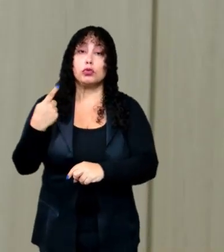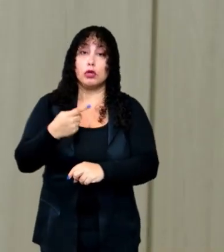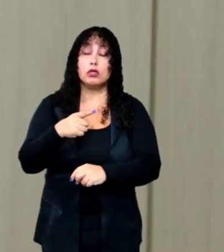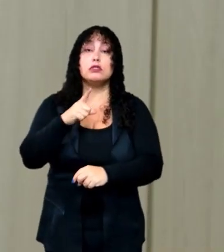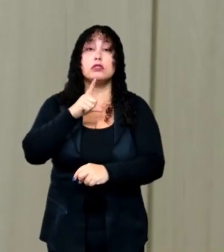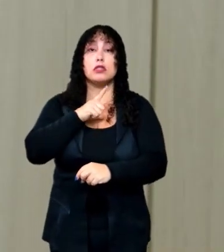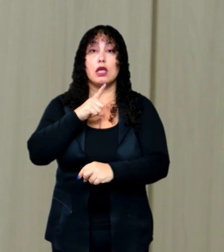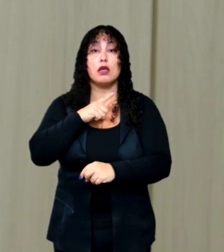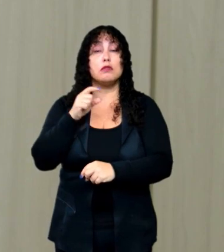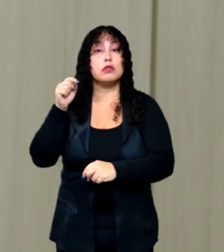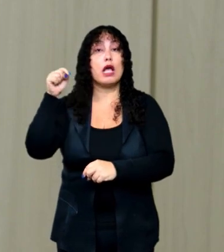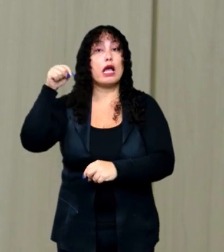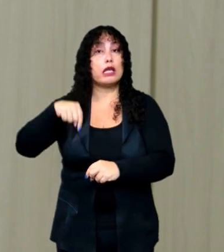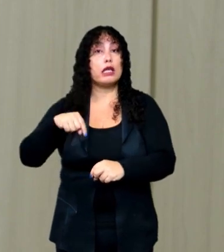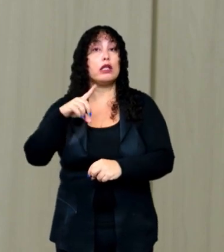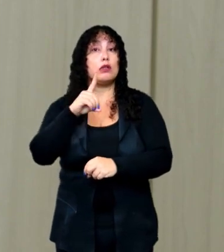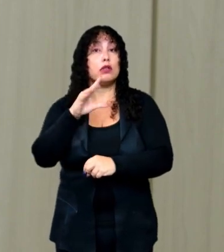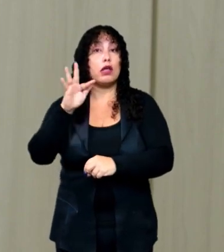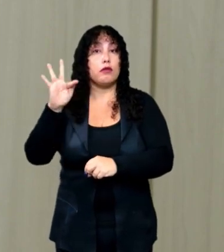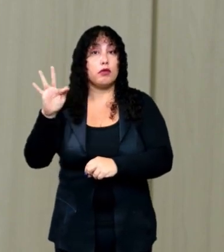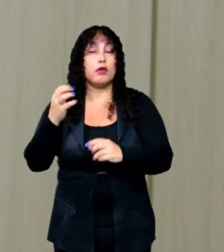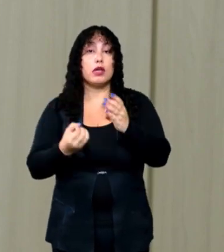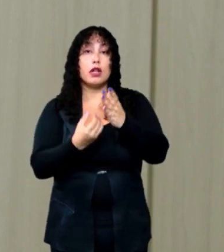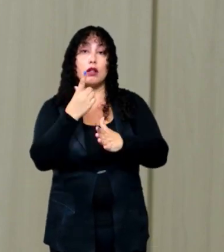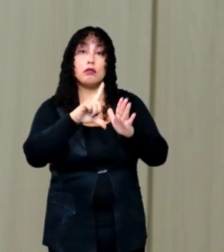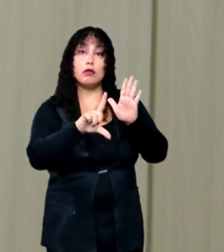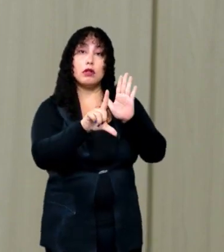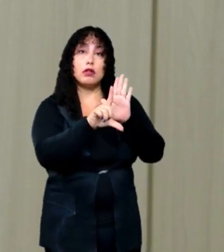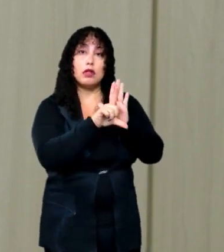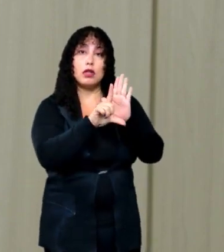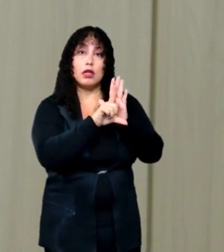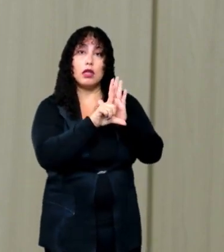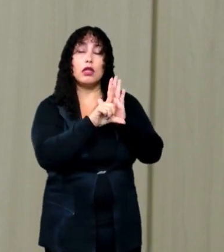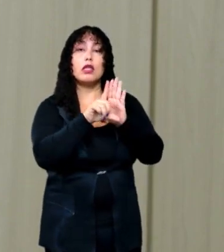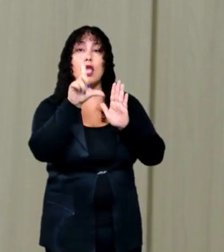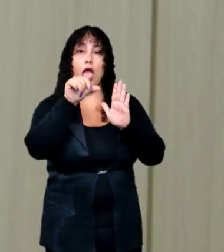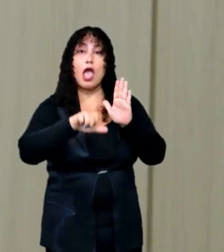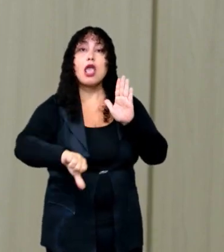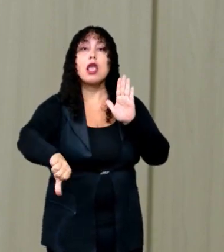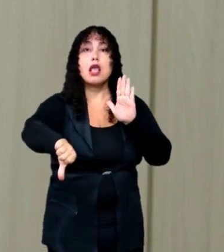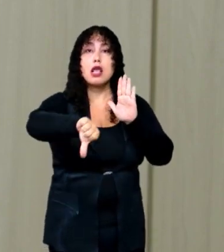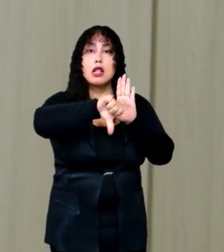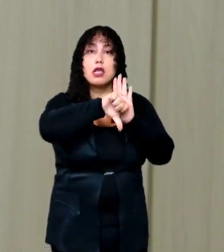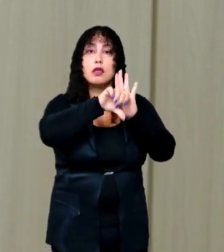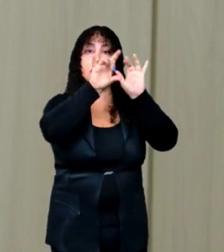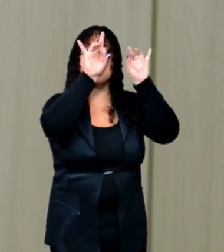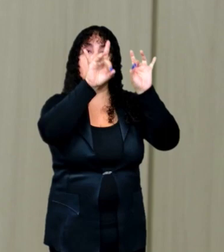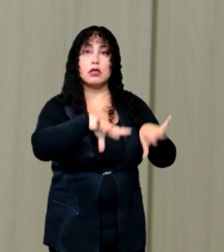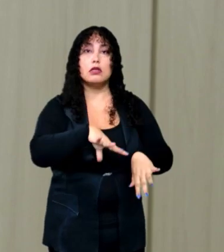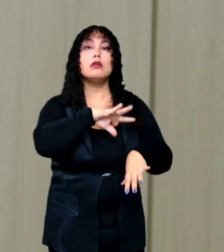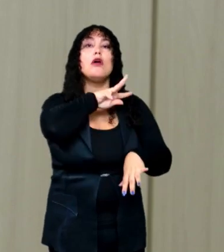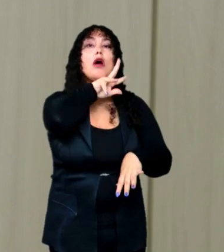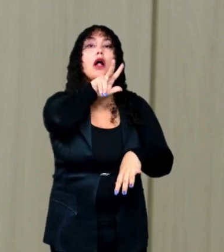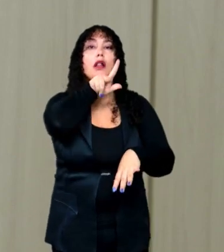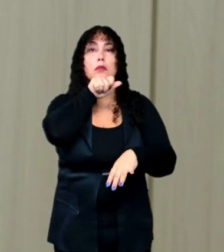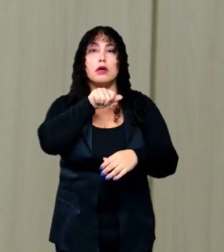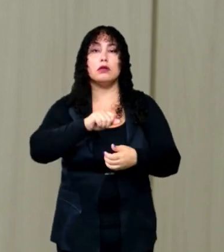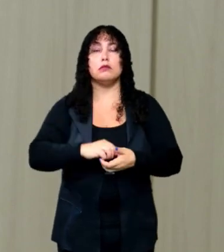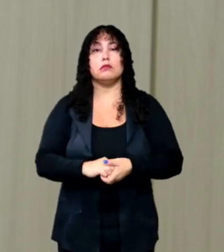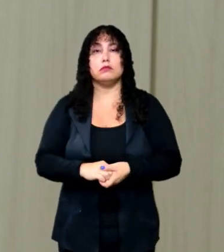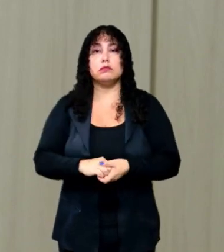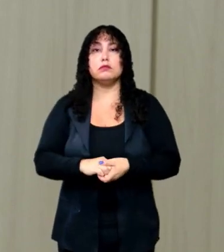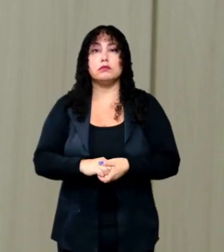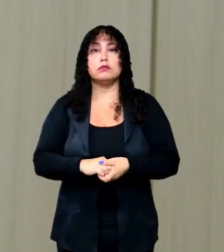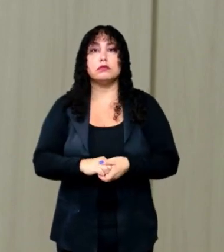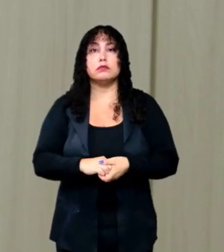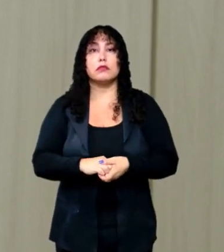tem, aqui no DF, foi sancionada uma lei que já coloca como crime, né, o abandono desses animais. E